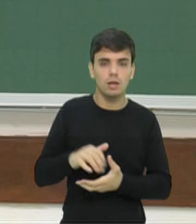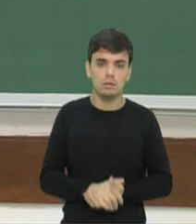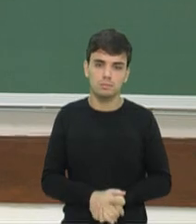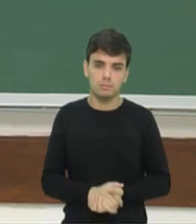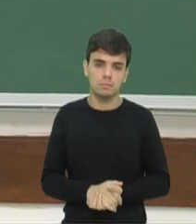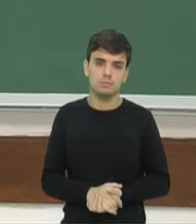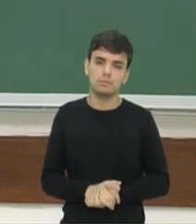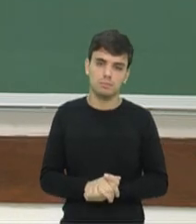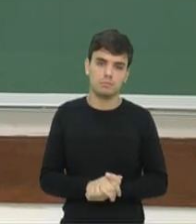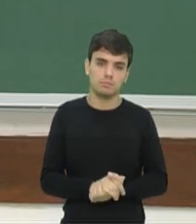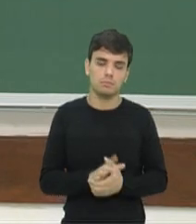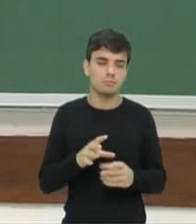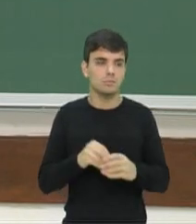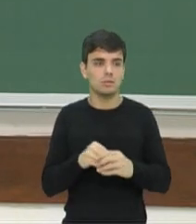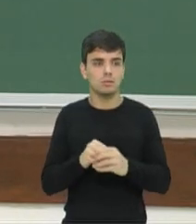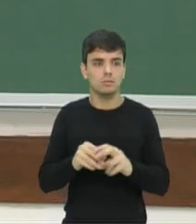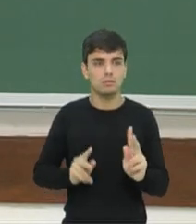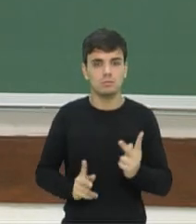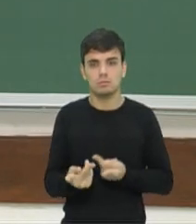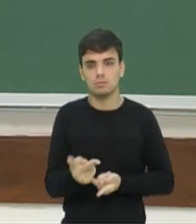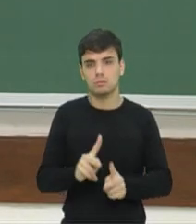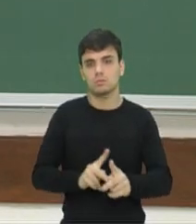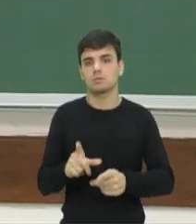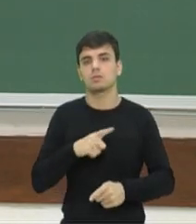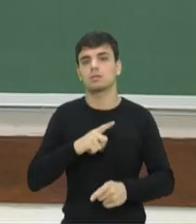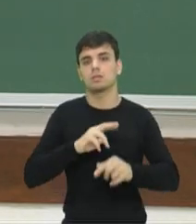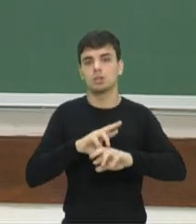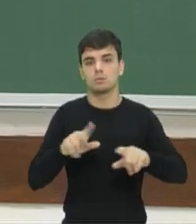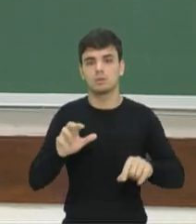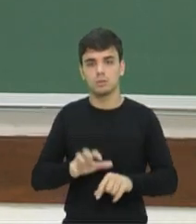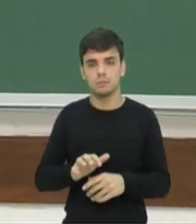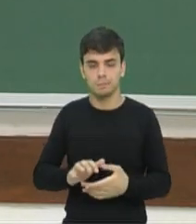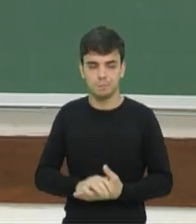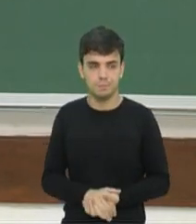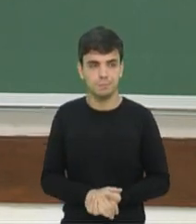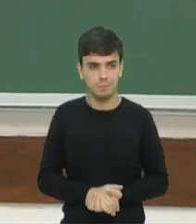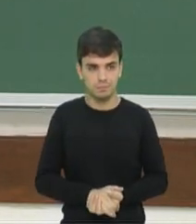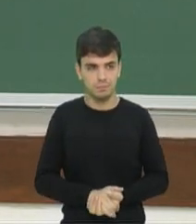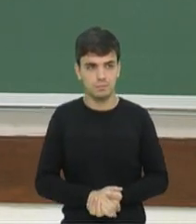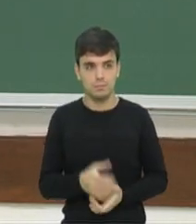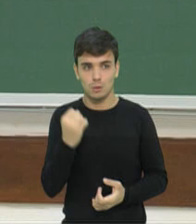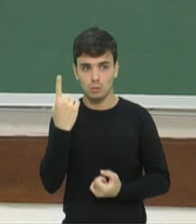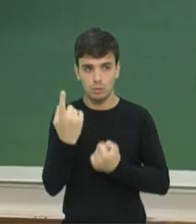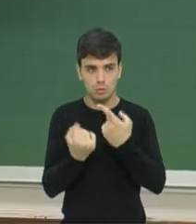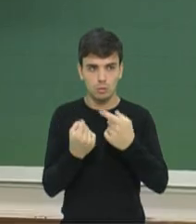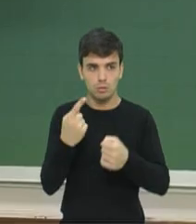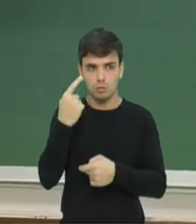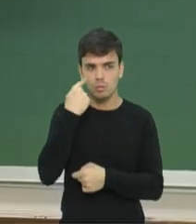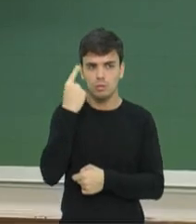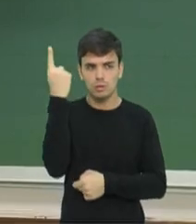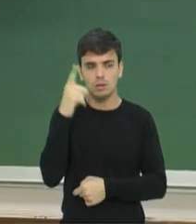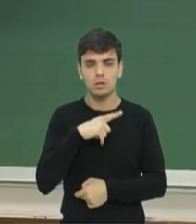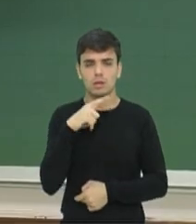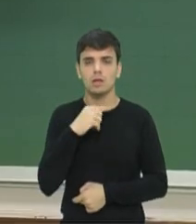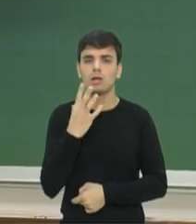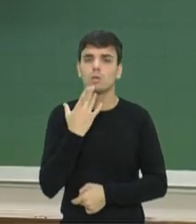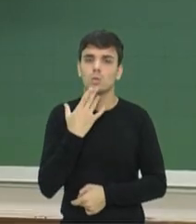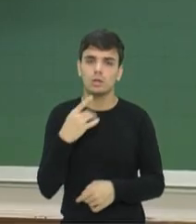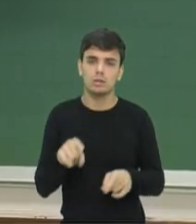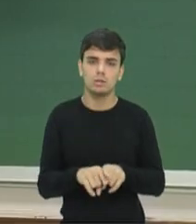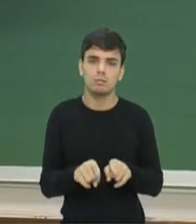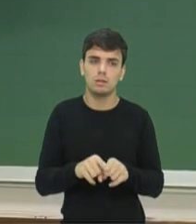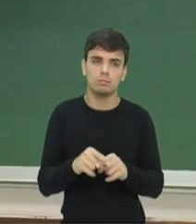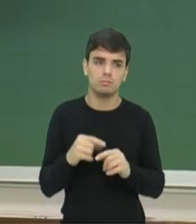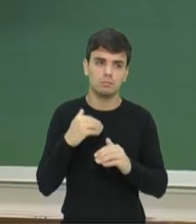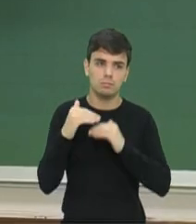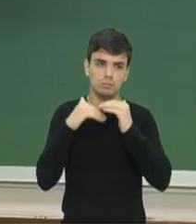também dentro do karatê existem essas diferenciações. Então aqui são algumas das faixas que estão retratadas aqui para vocês. Elas existem cores e graduações dentro